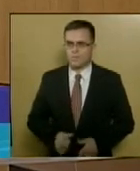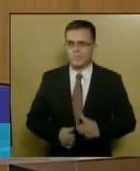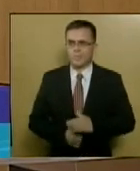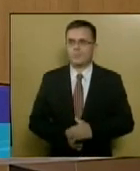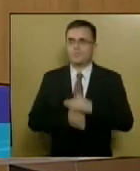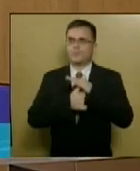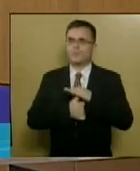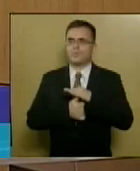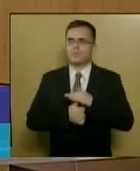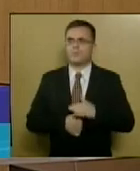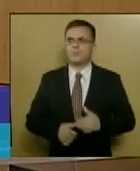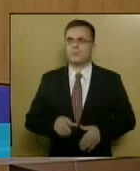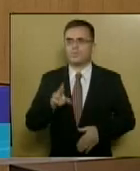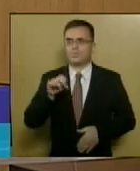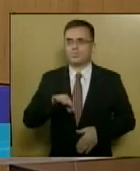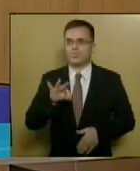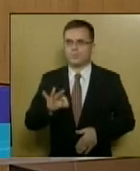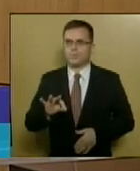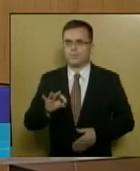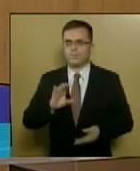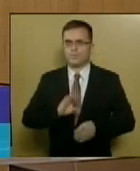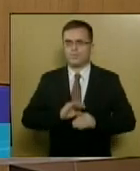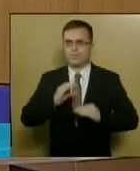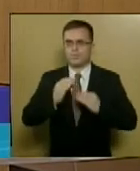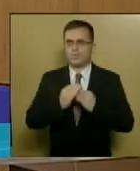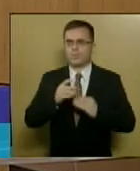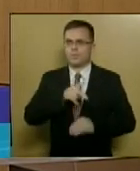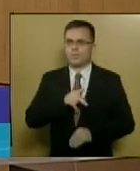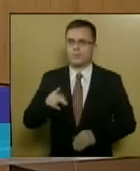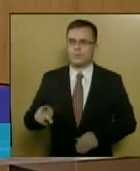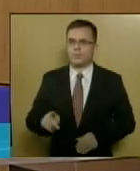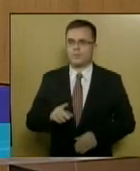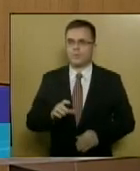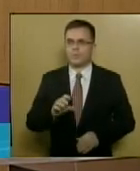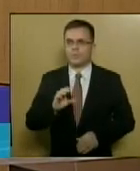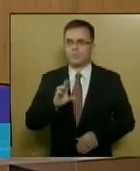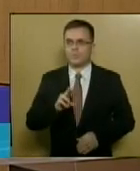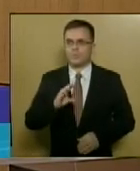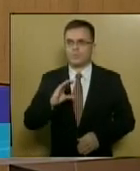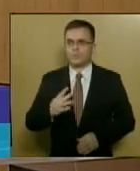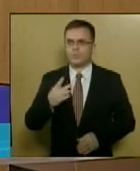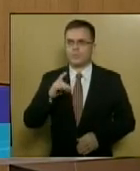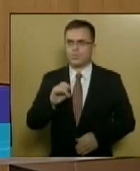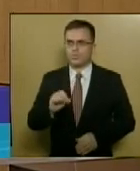Universidade Tiradentes, professor Roberto Schua,